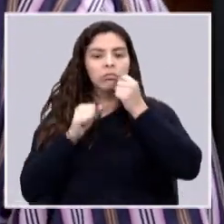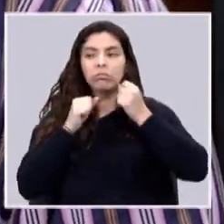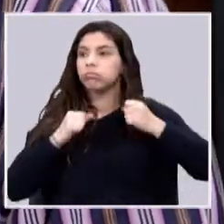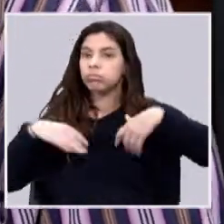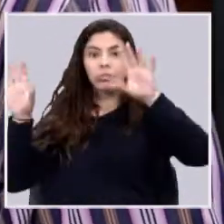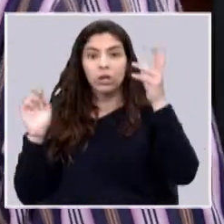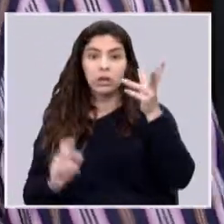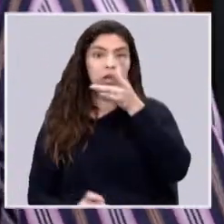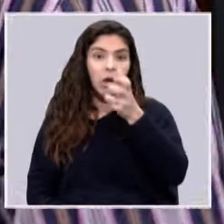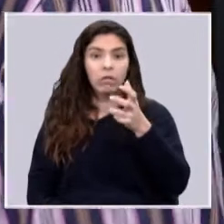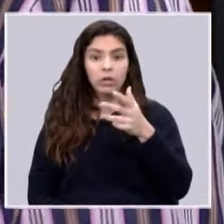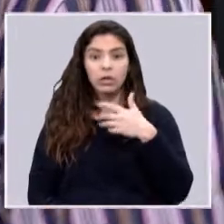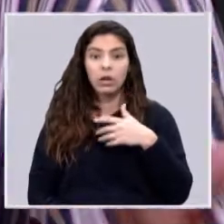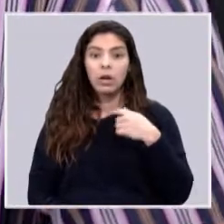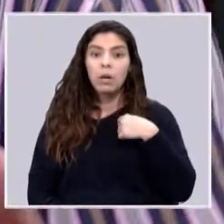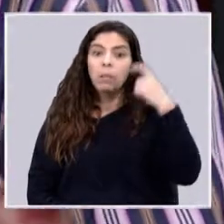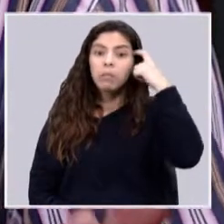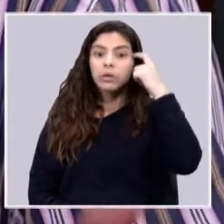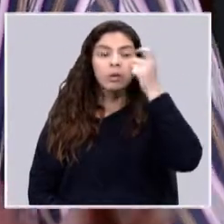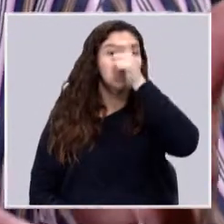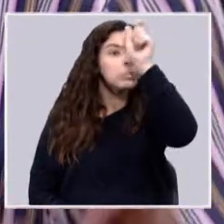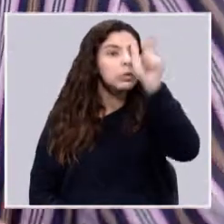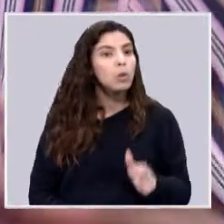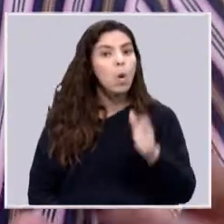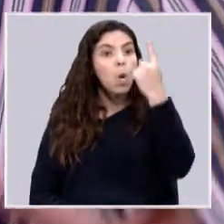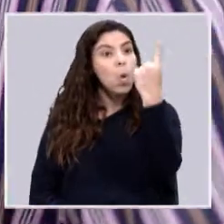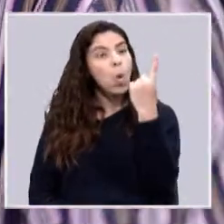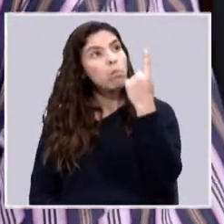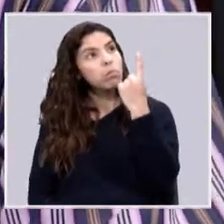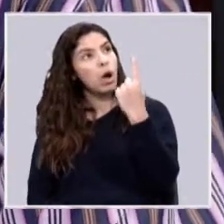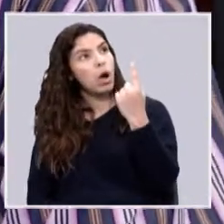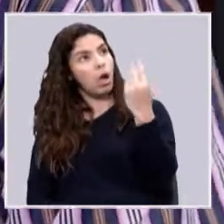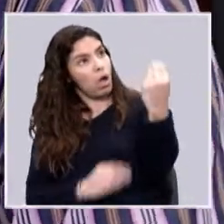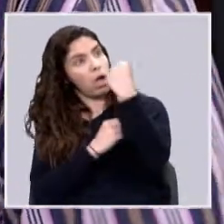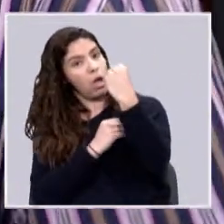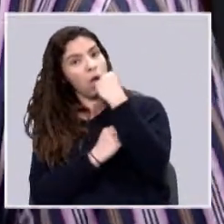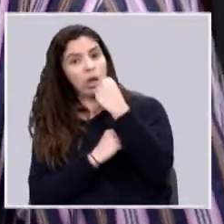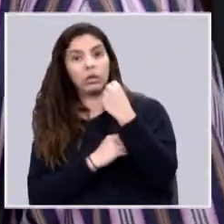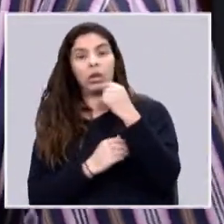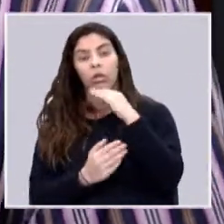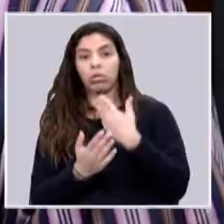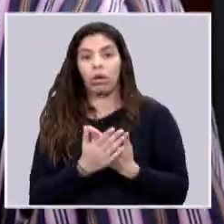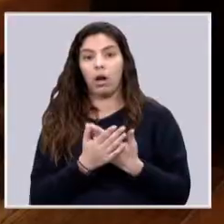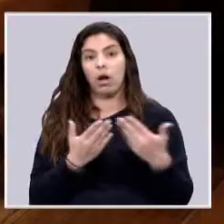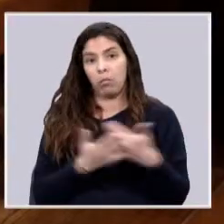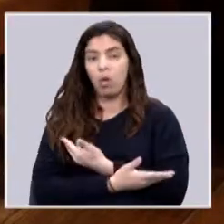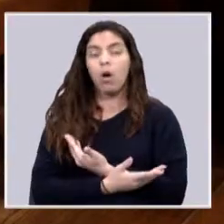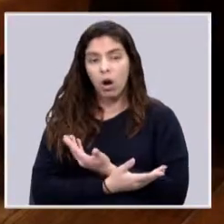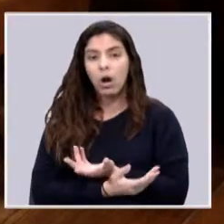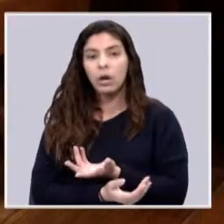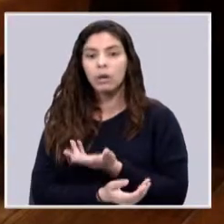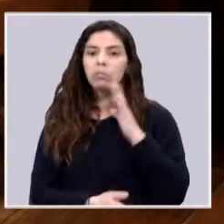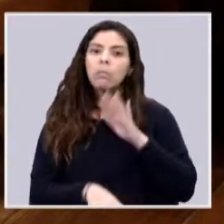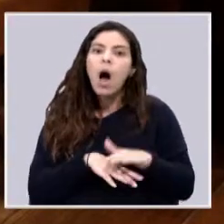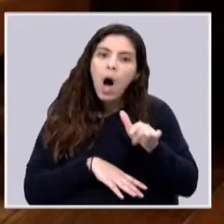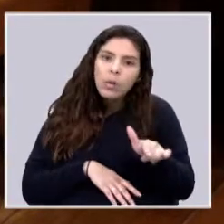meio selvagem, vão andar a vida inteira à procura de um gajo de fato de mergulho que lhes dê peixe à boca. E morrem à fome. Por todos estes motivos